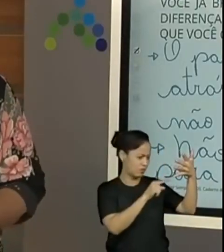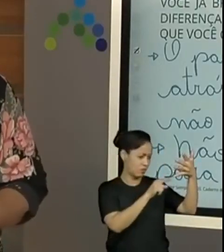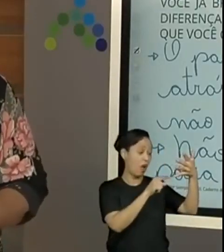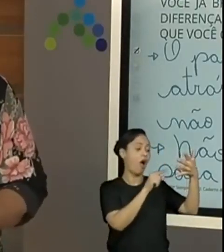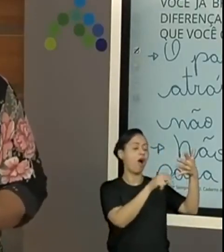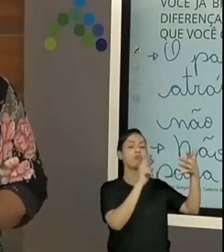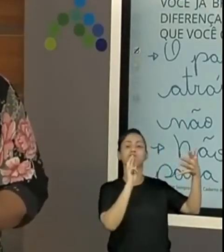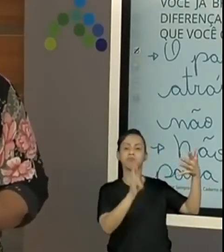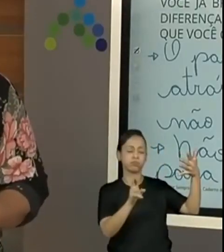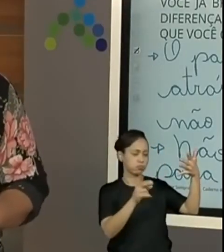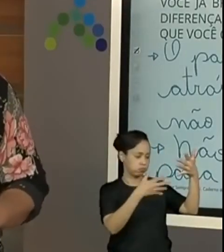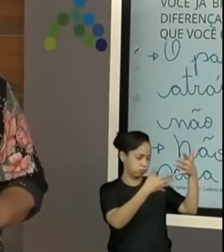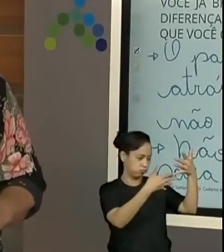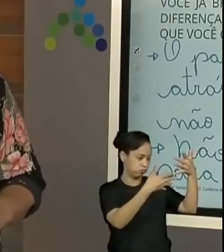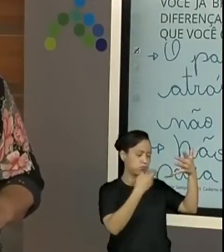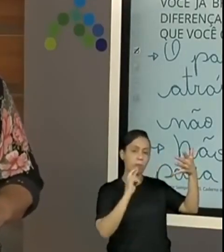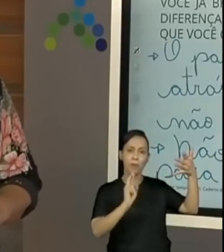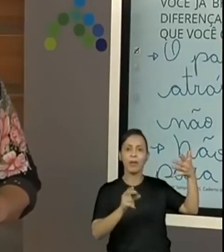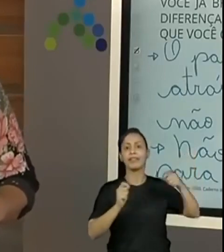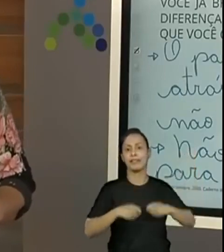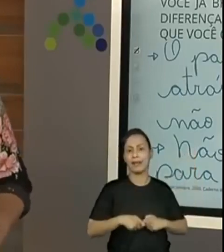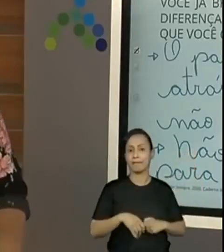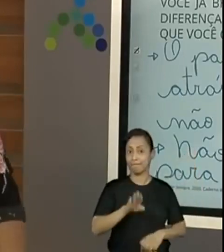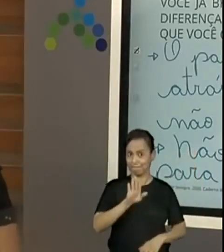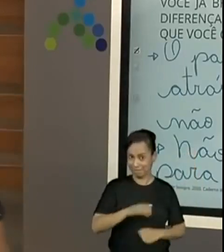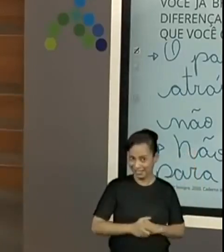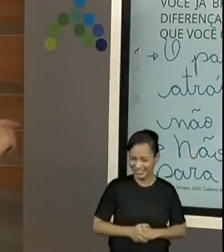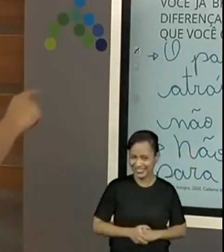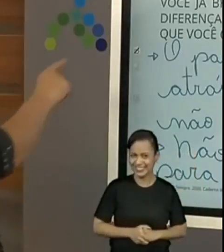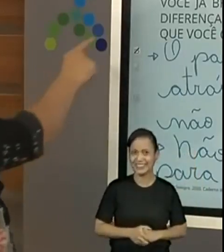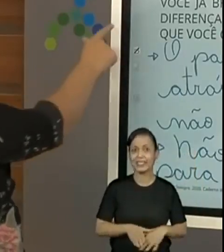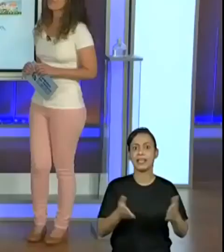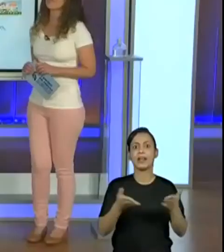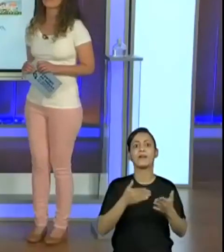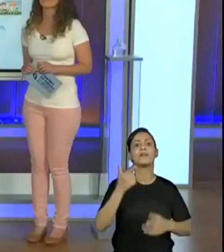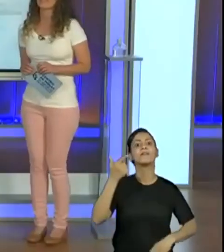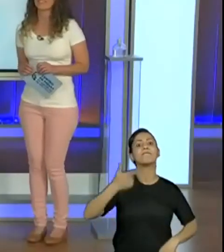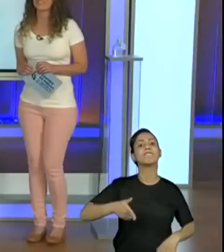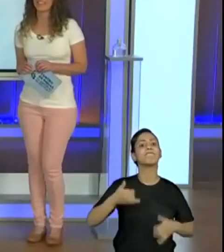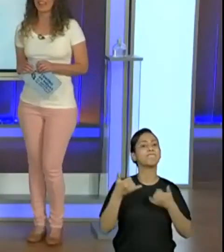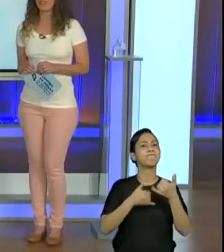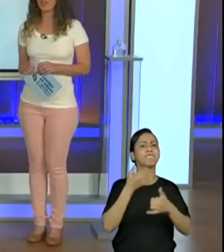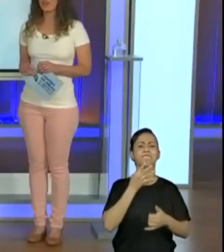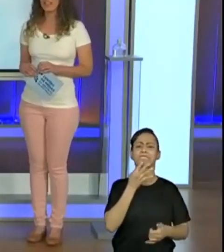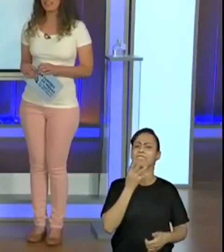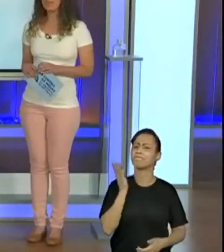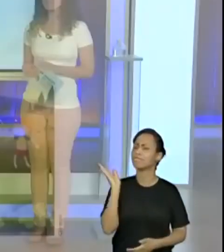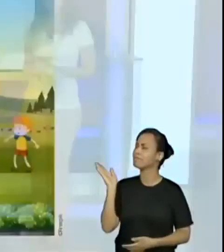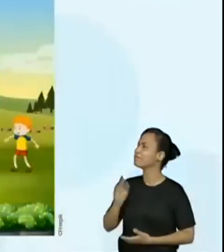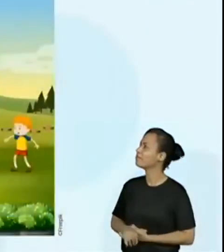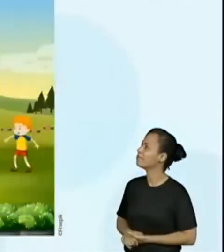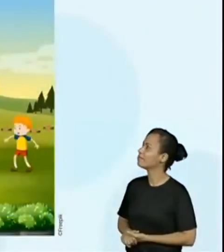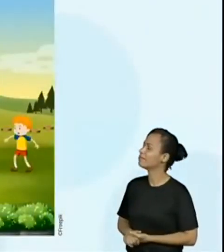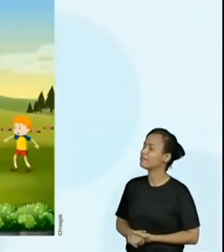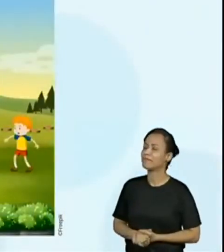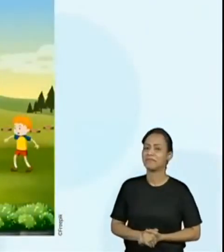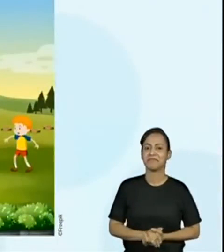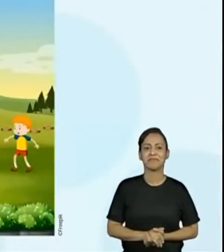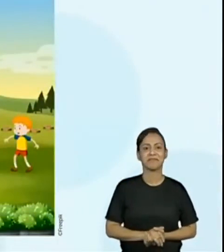Vou apresentar para vocês agora outra brincadeira. Será que vocês conhecem essa? Acho que conhece, porque a gente...